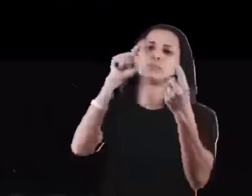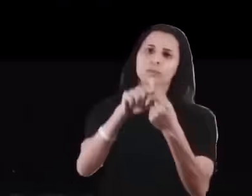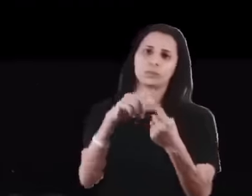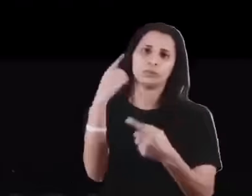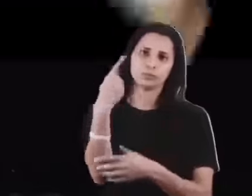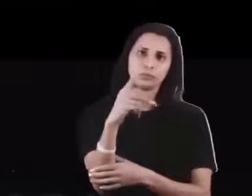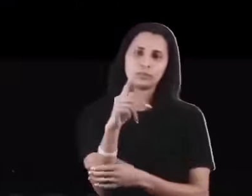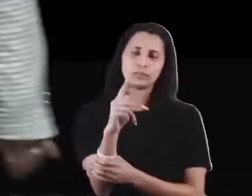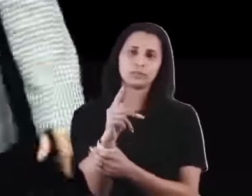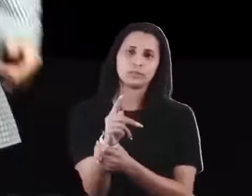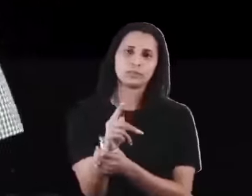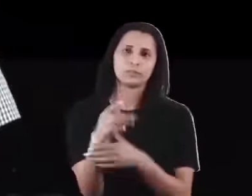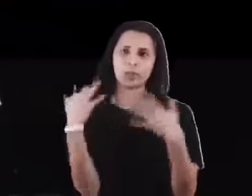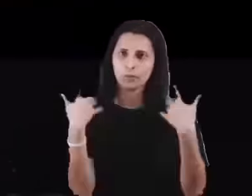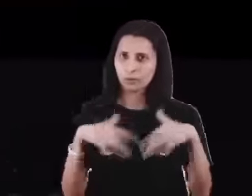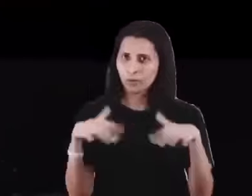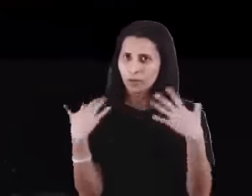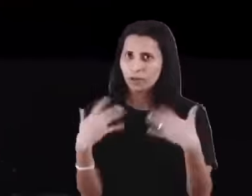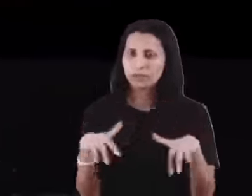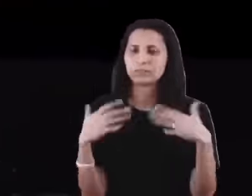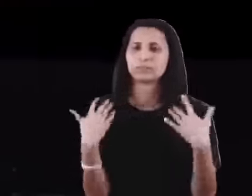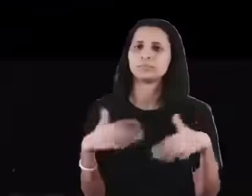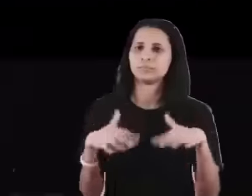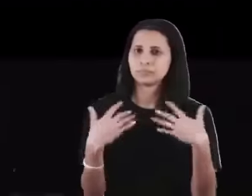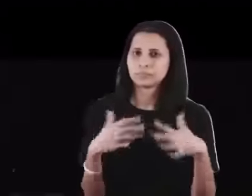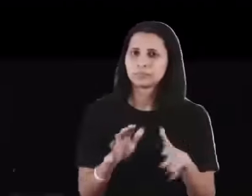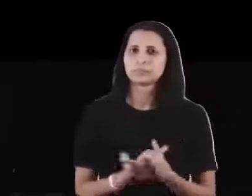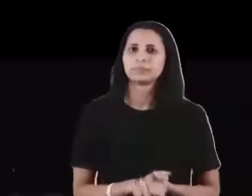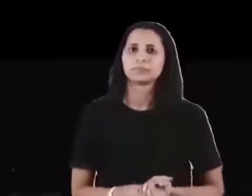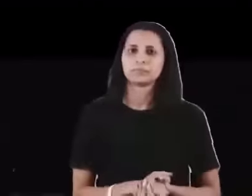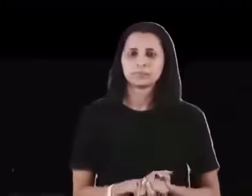o meu Deus do céu e